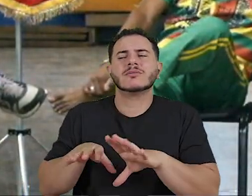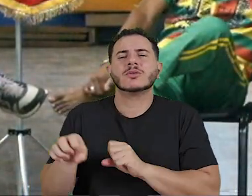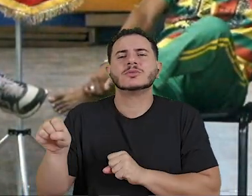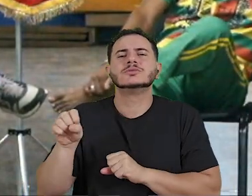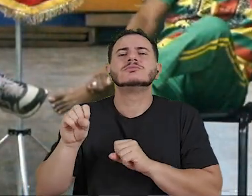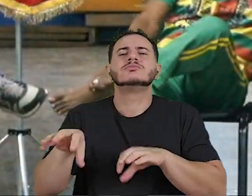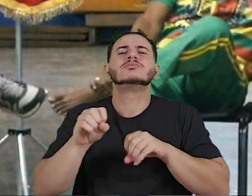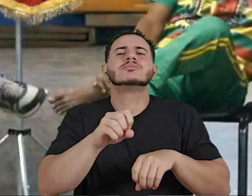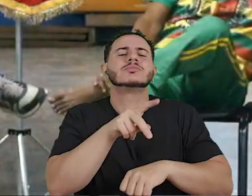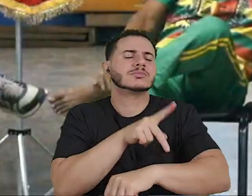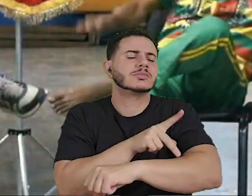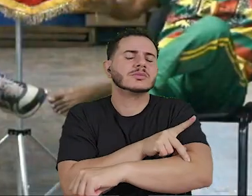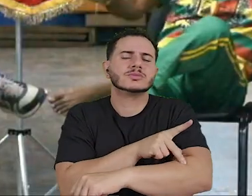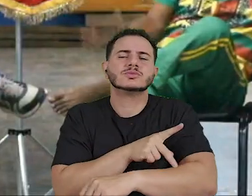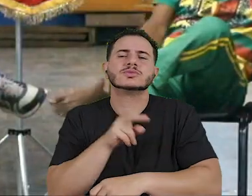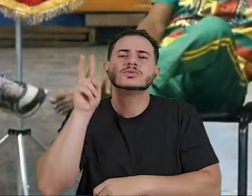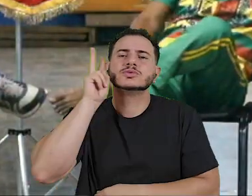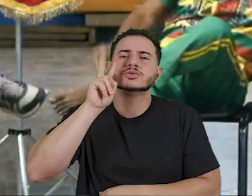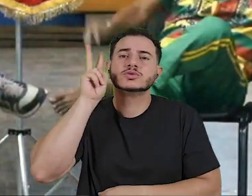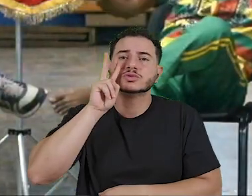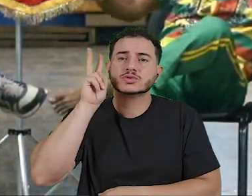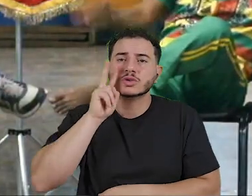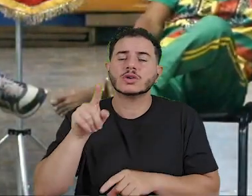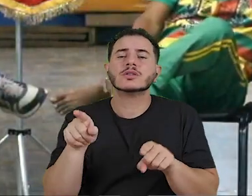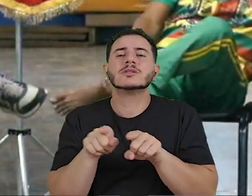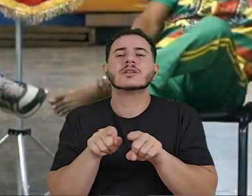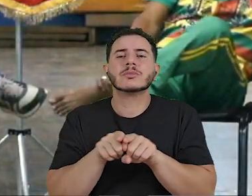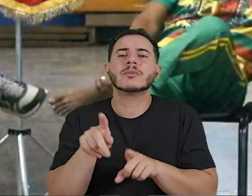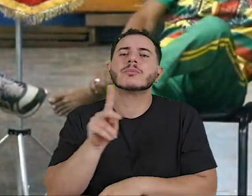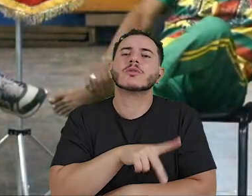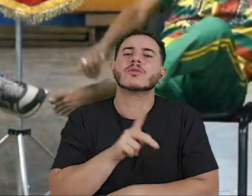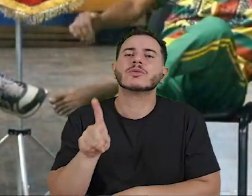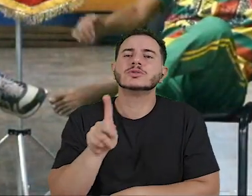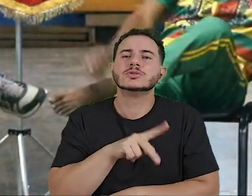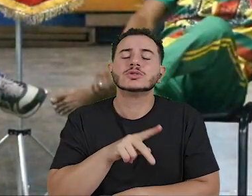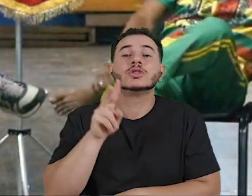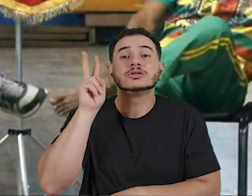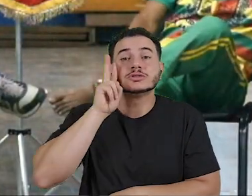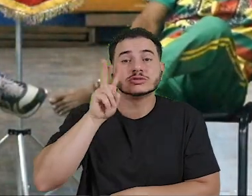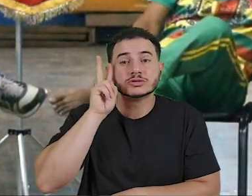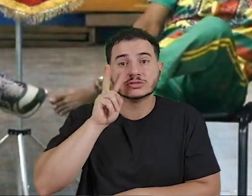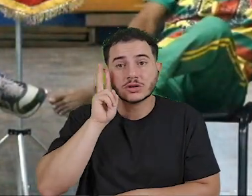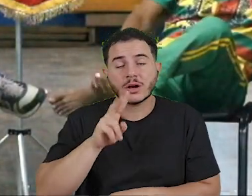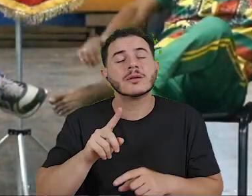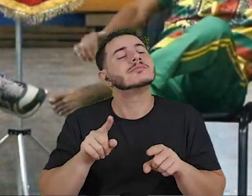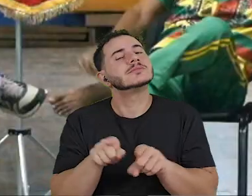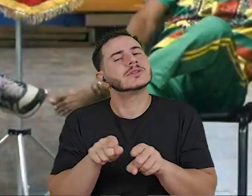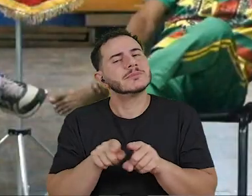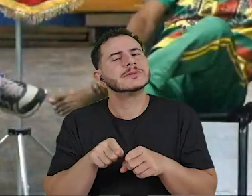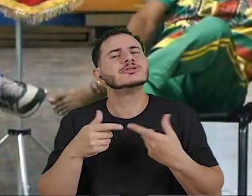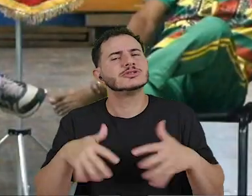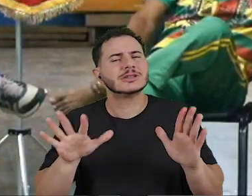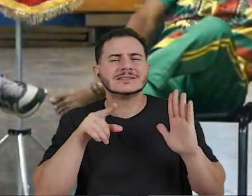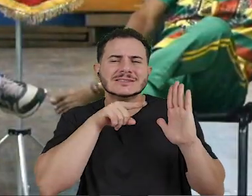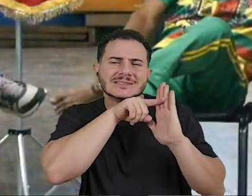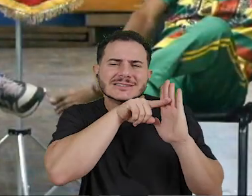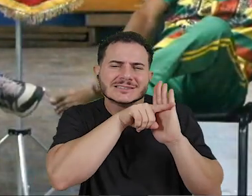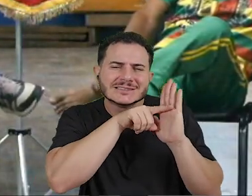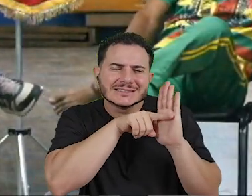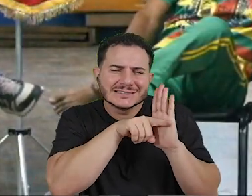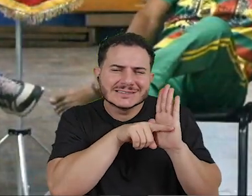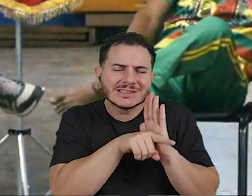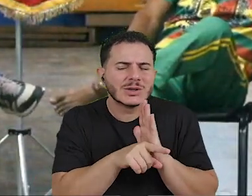licenciatura em História e Pedagogia e atua como professor de História, mas também realizou uma pesquisa ampla aí